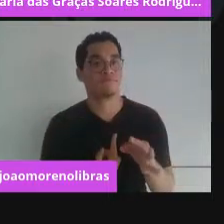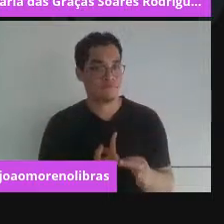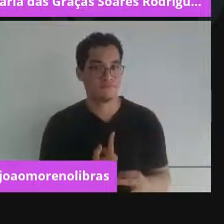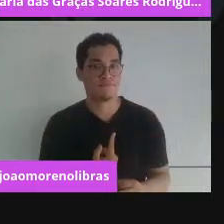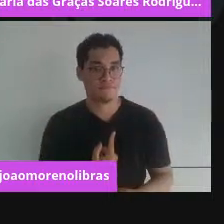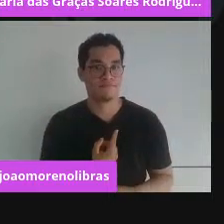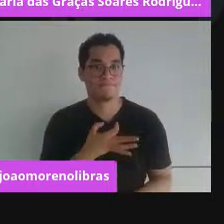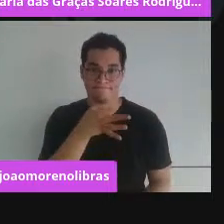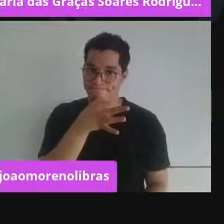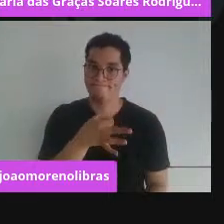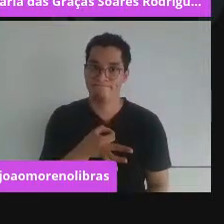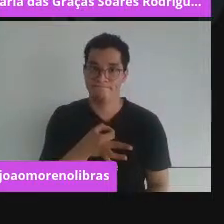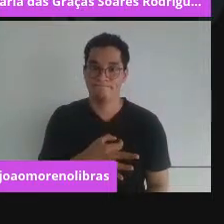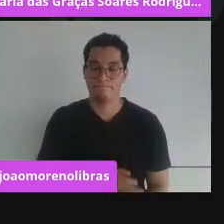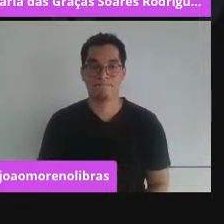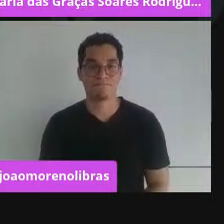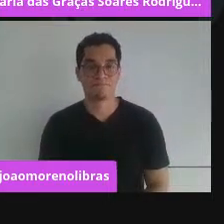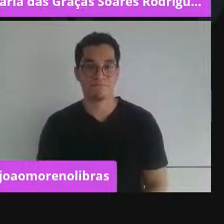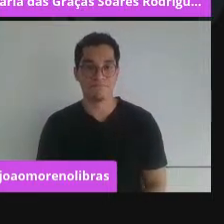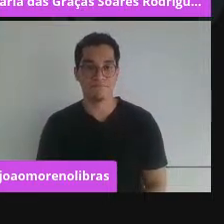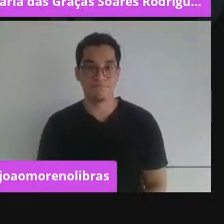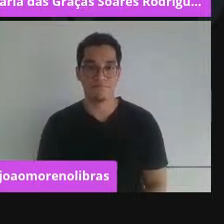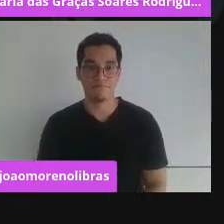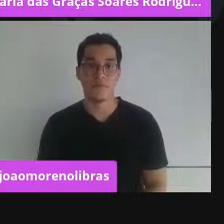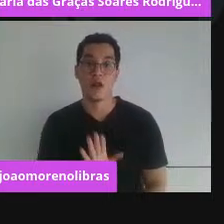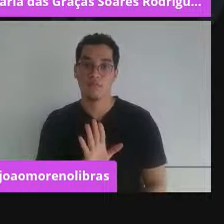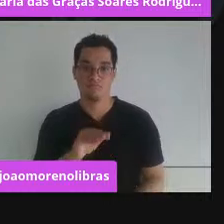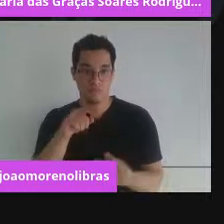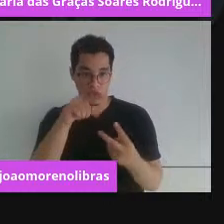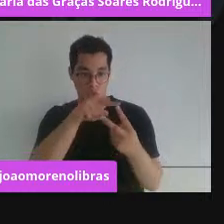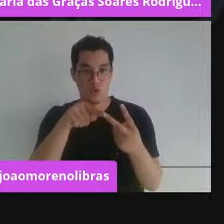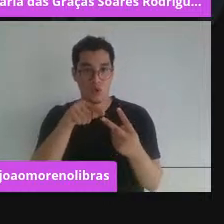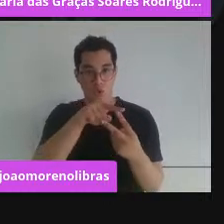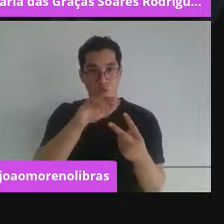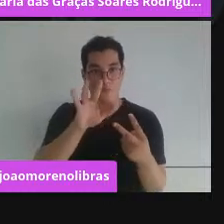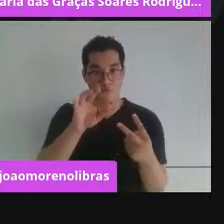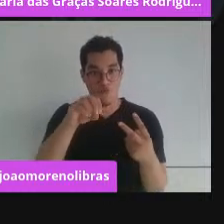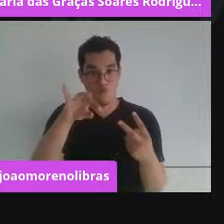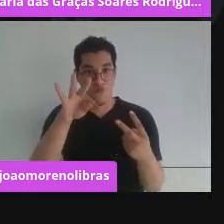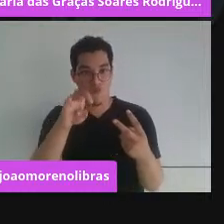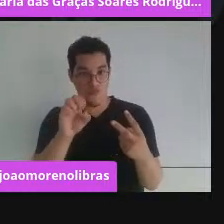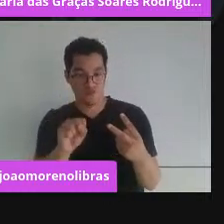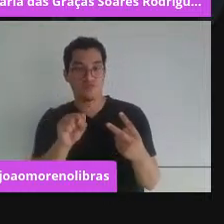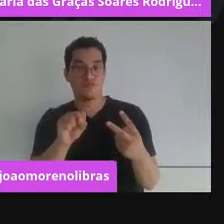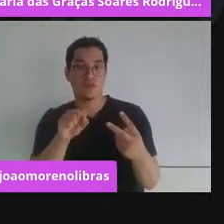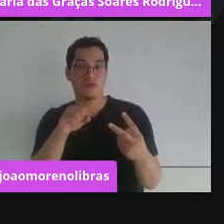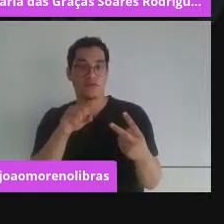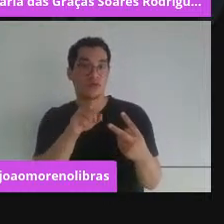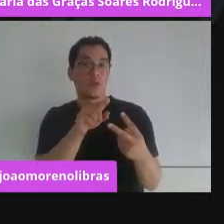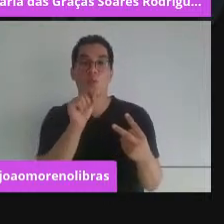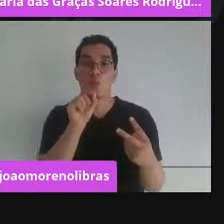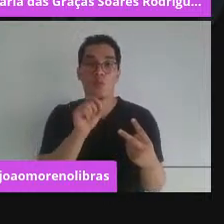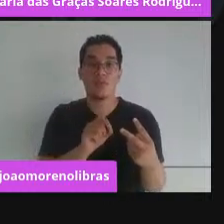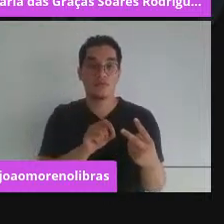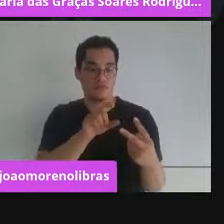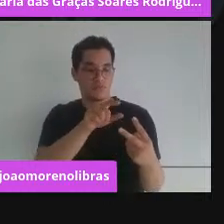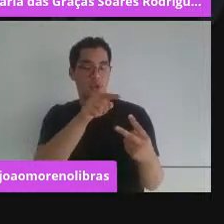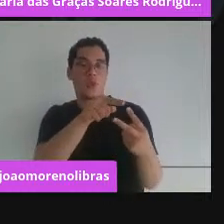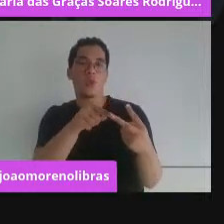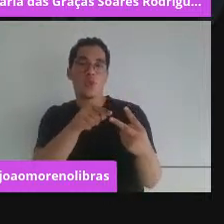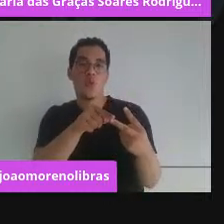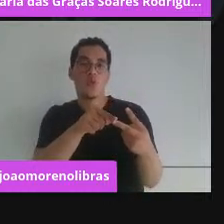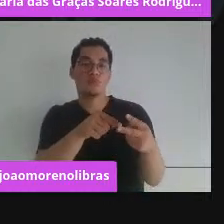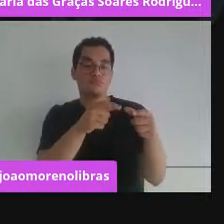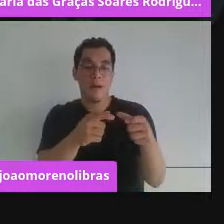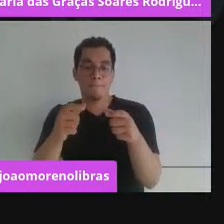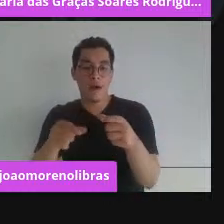Os dados, as duas fontes são do universo digital. Essa é a interseção. No entanto, há uma diferença